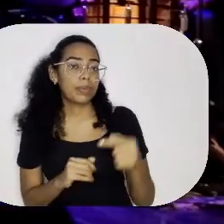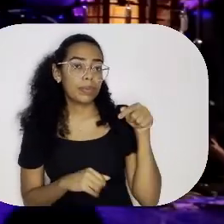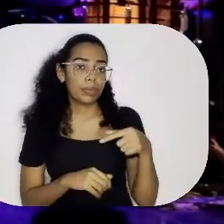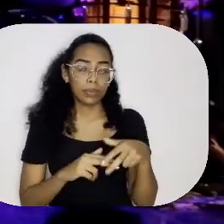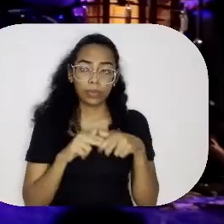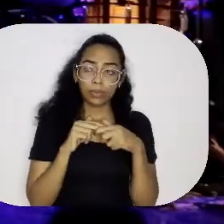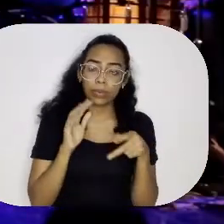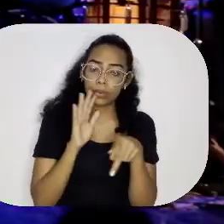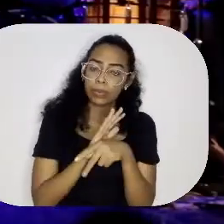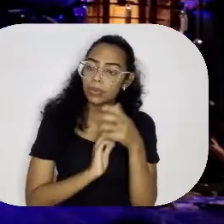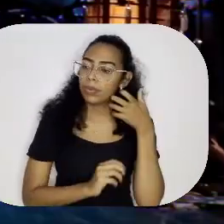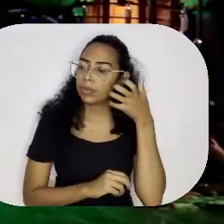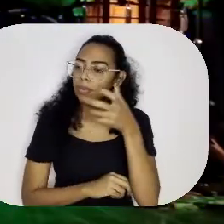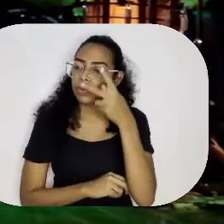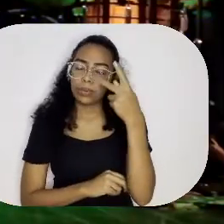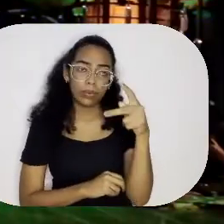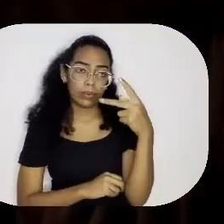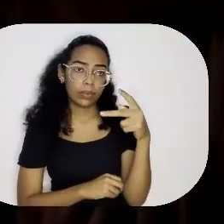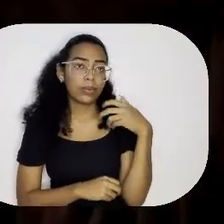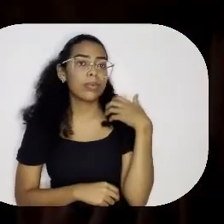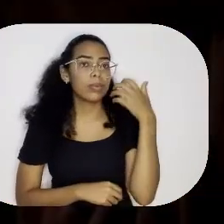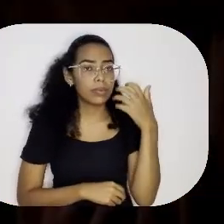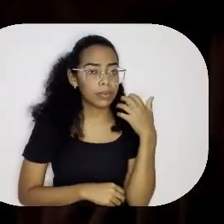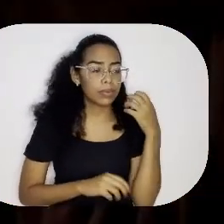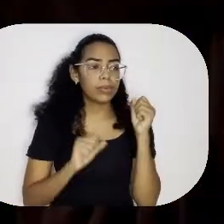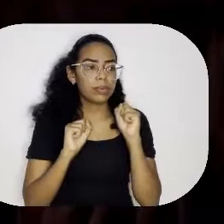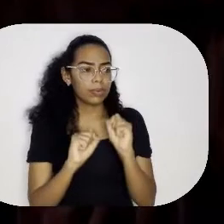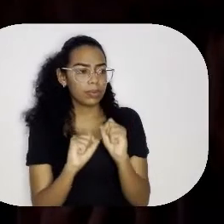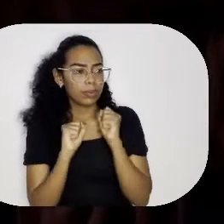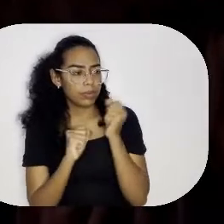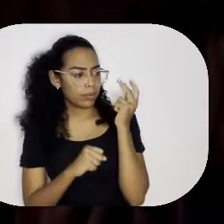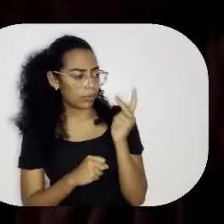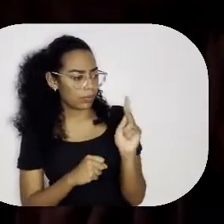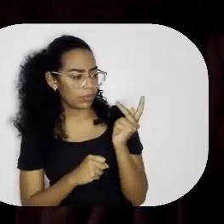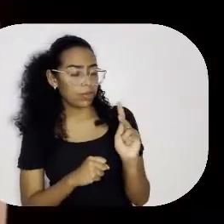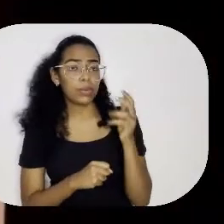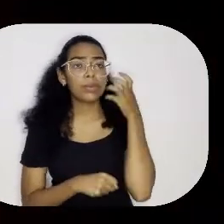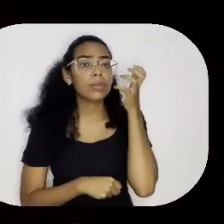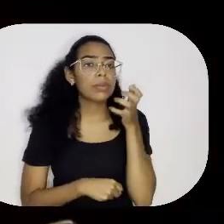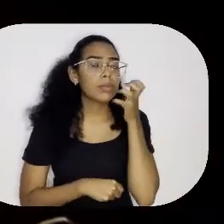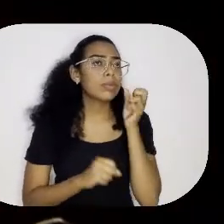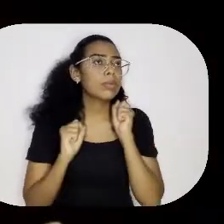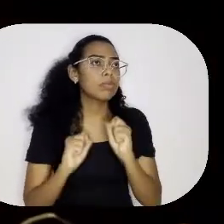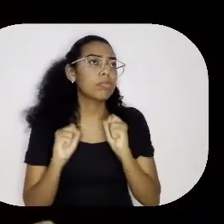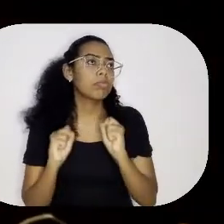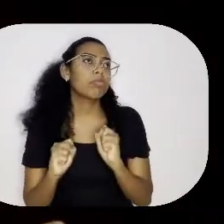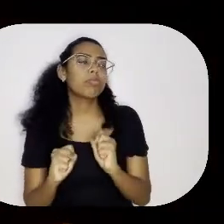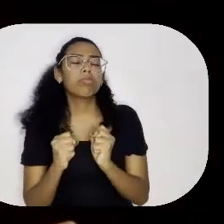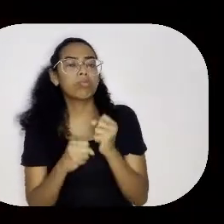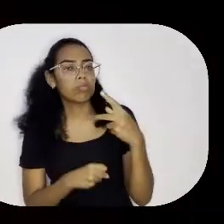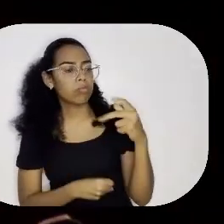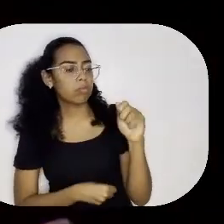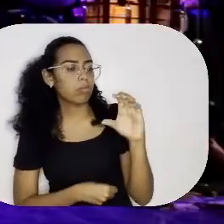Essa canção é pra ti, pacuti. Essa canção é pra ti, pacuti. Essa canção é pra